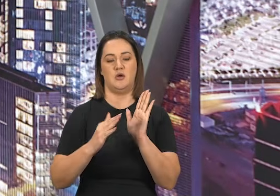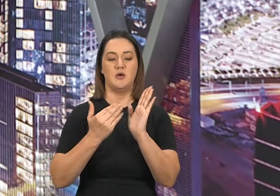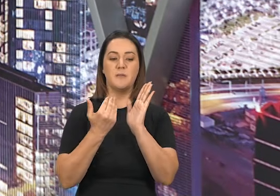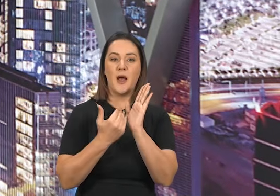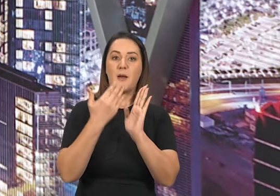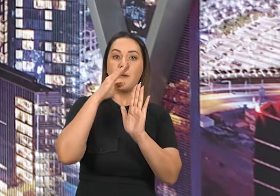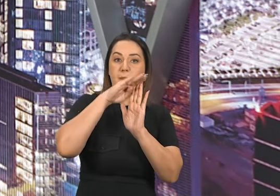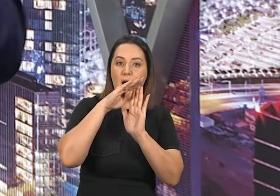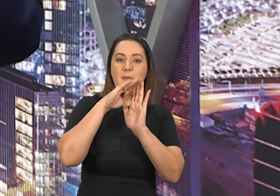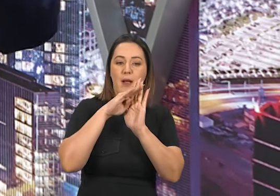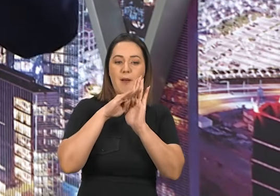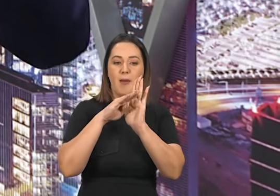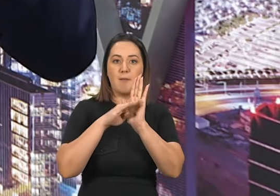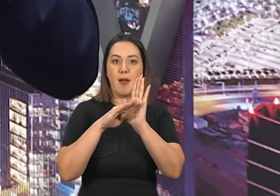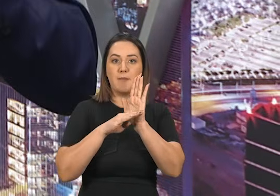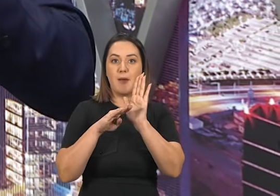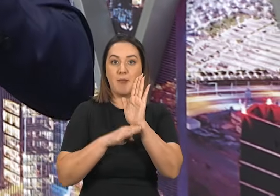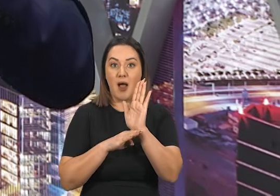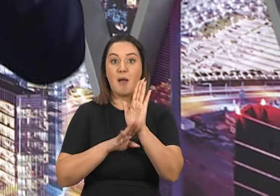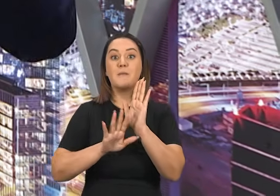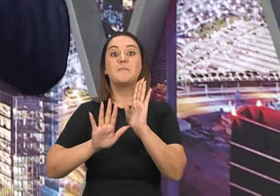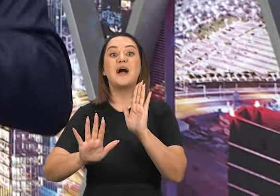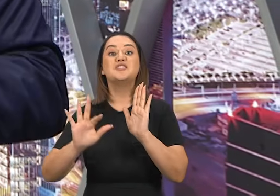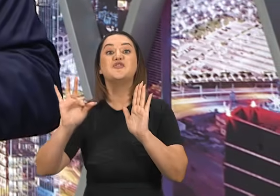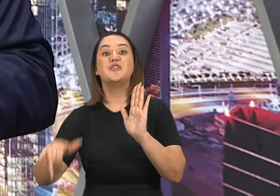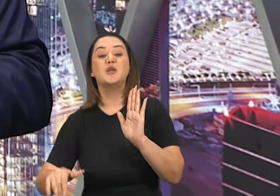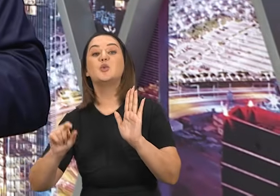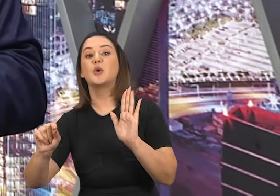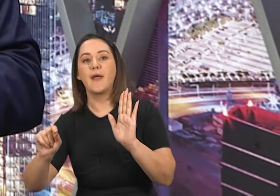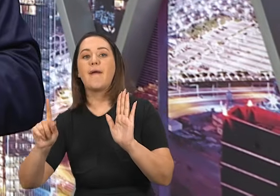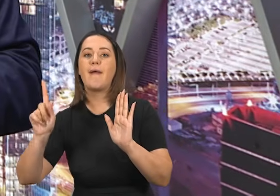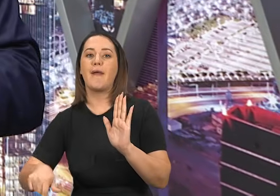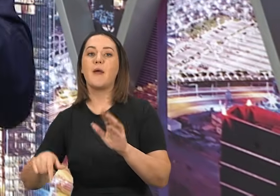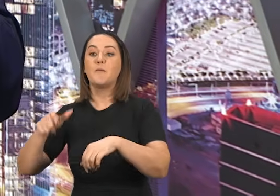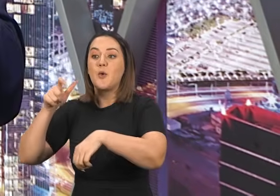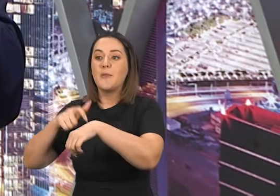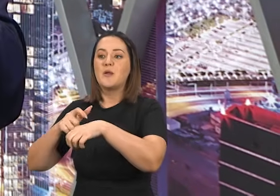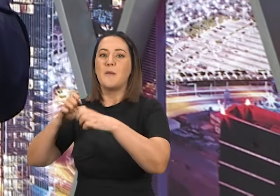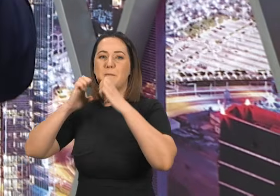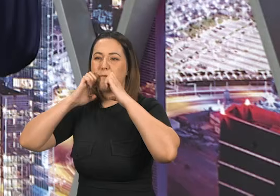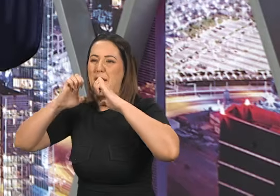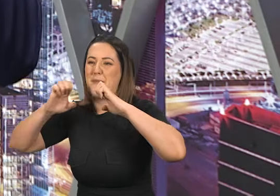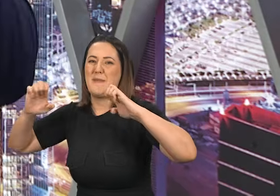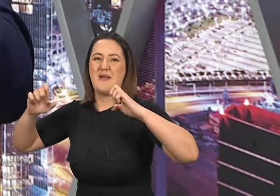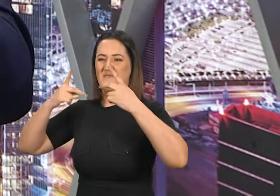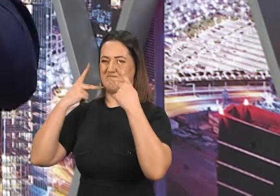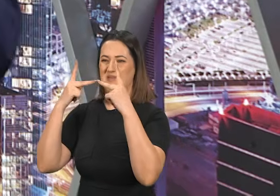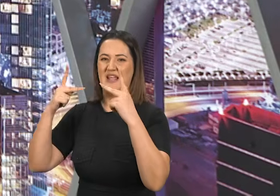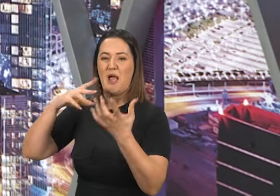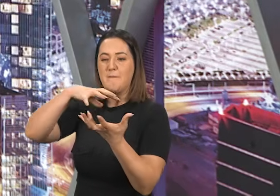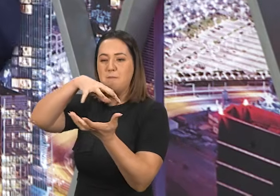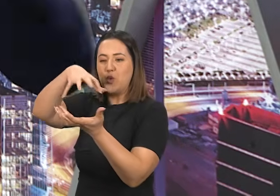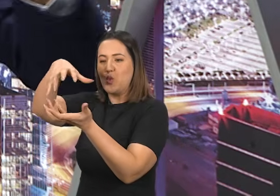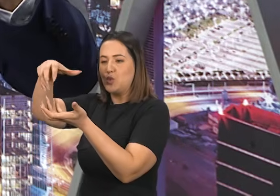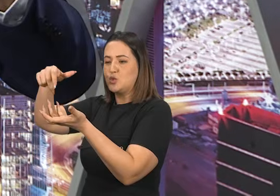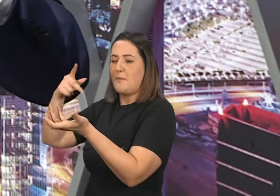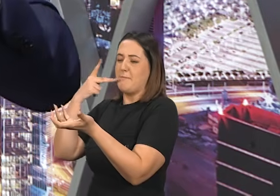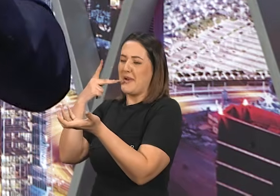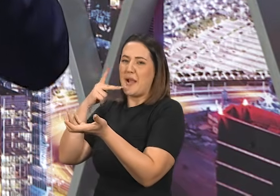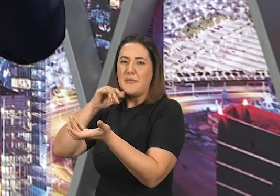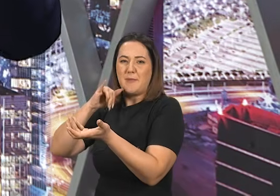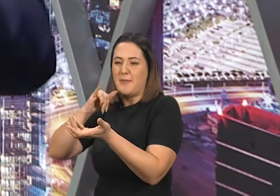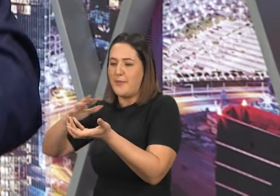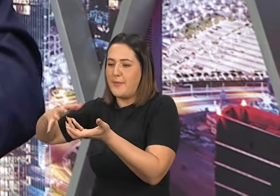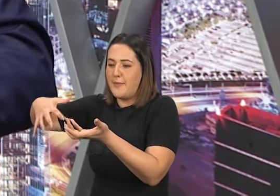dores. Mas quando ele fala da pregação do evangelho, aí ele fala assim: o evangelho vai ser pregado em todo